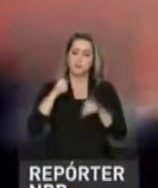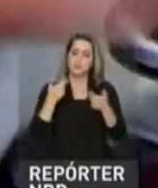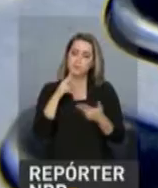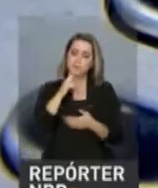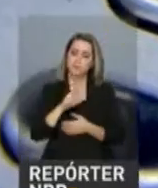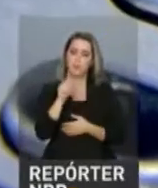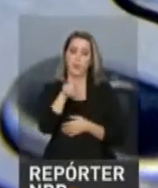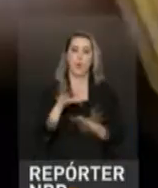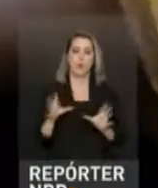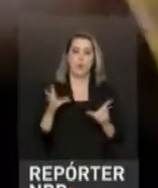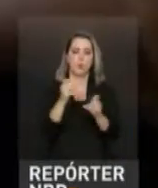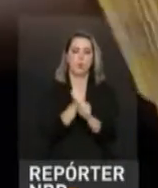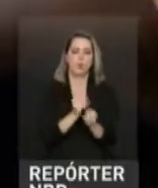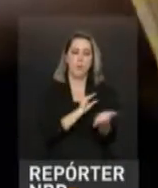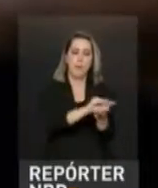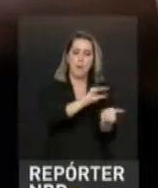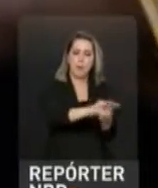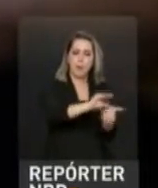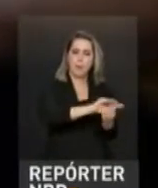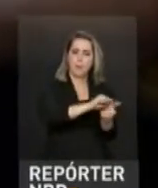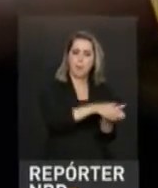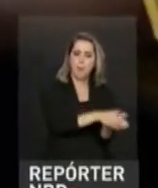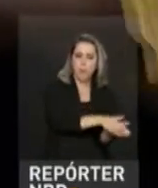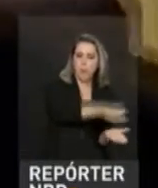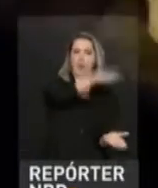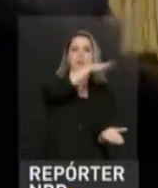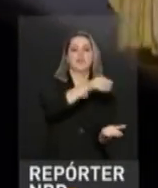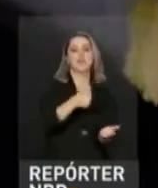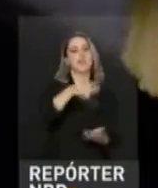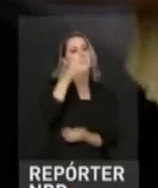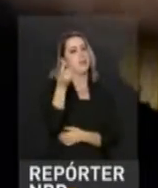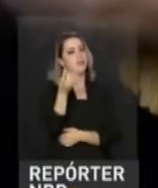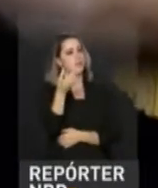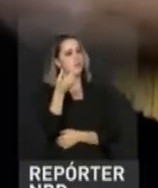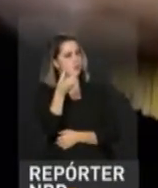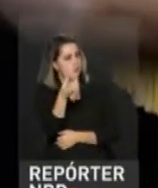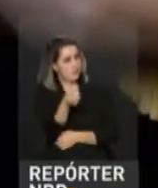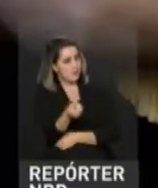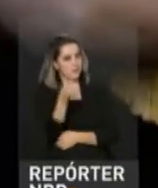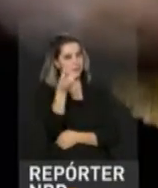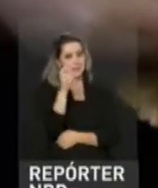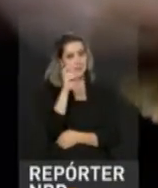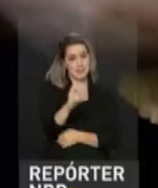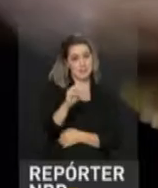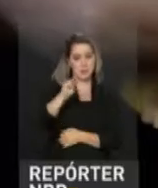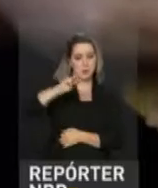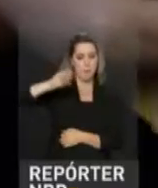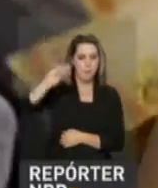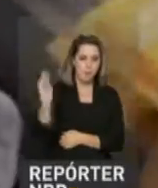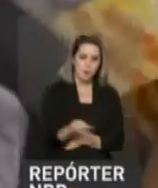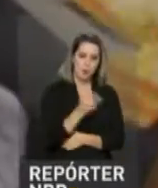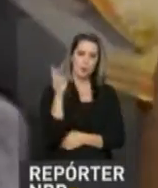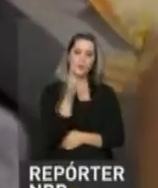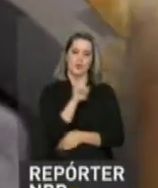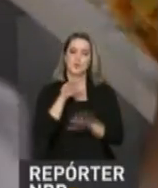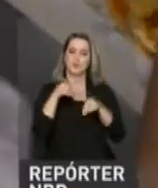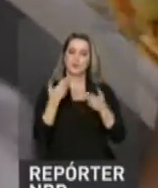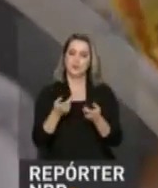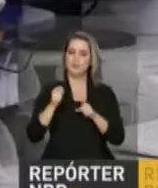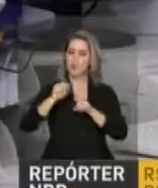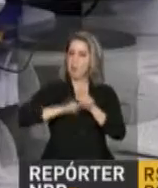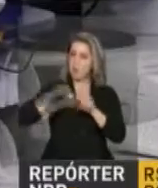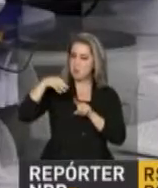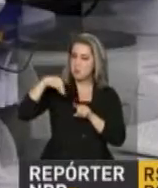o volume total das aplicações na poupança chegou a mais de 665 milhões de reais. Para meses de